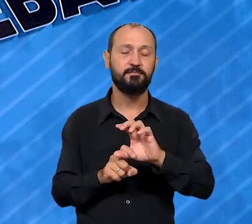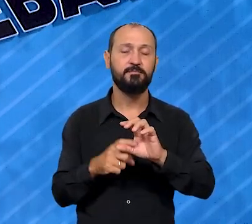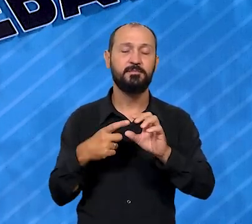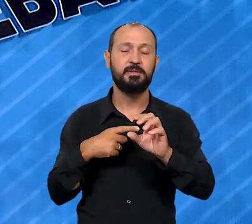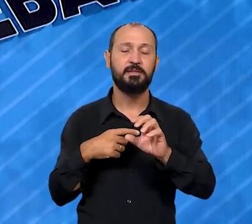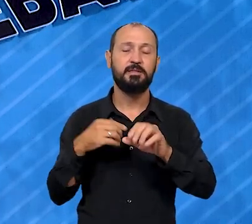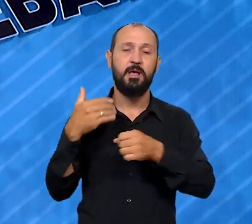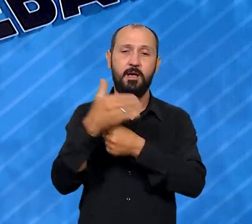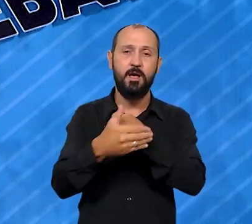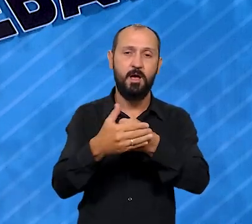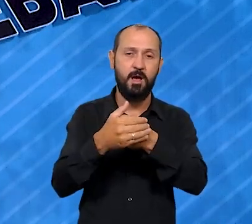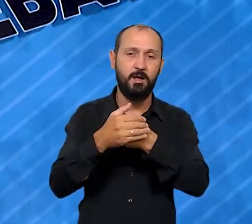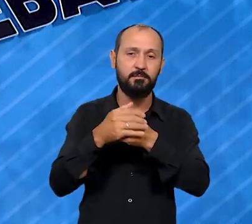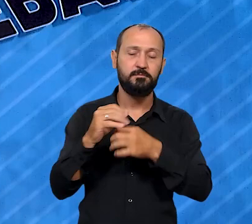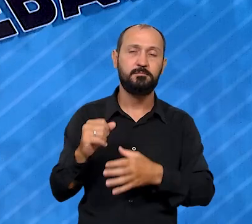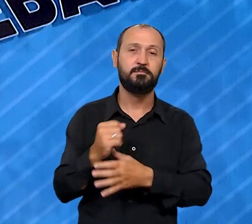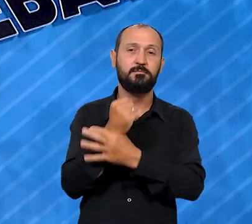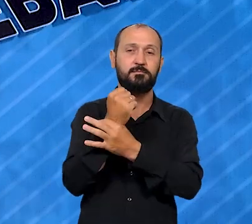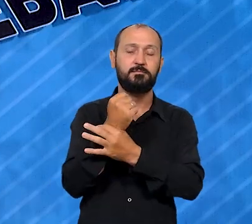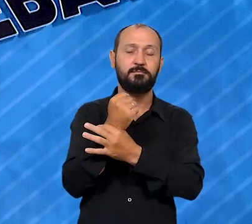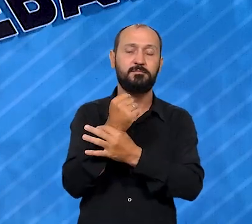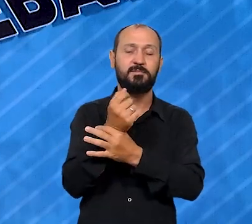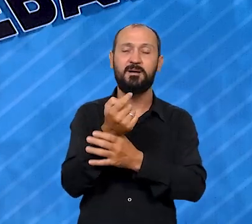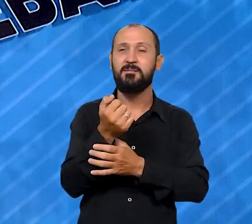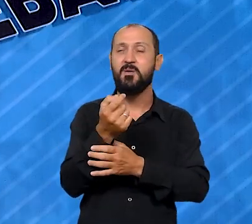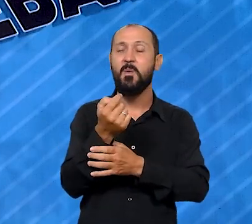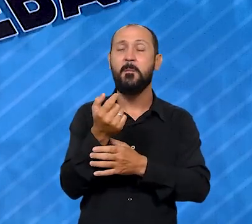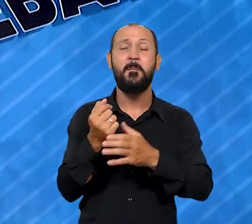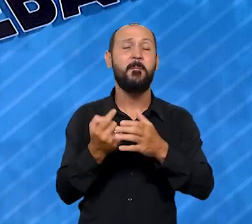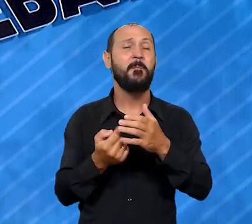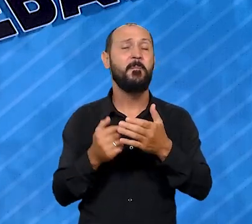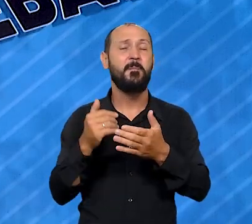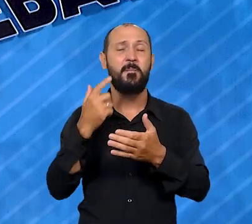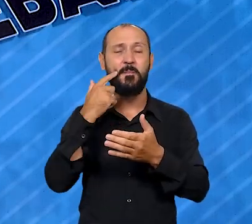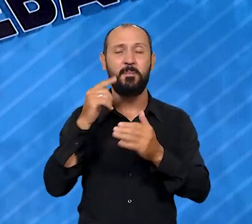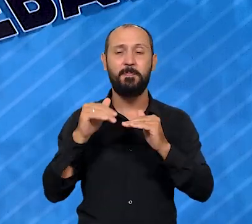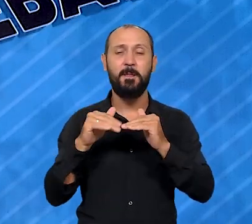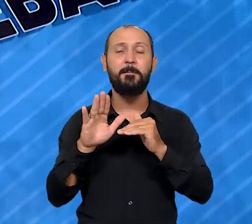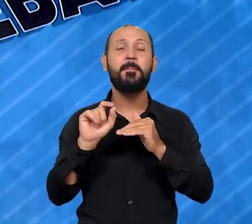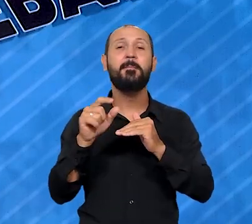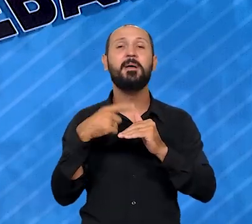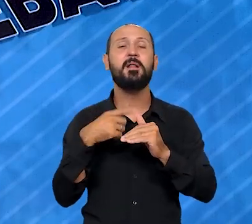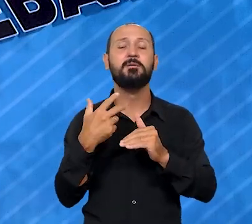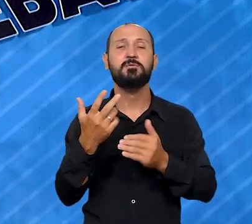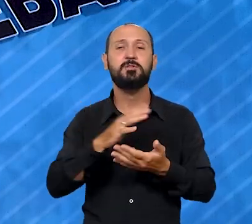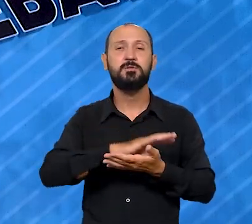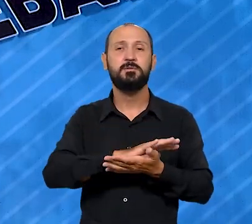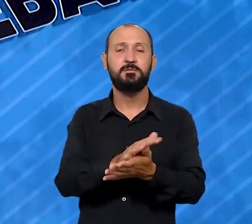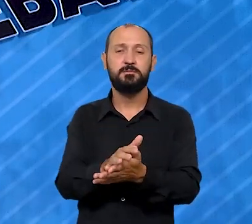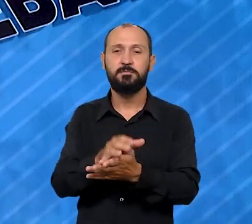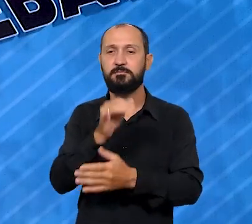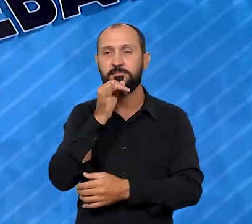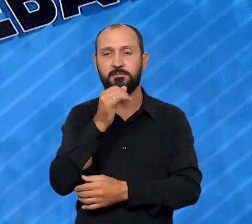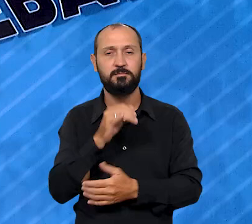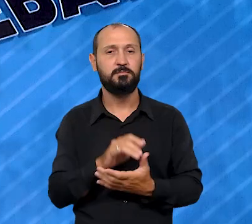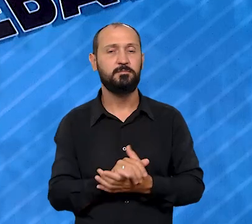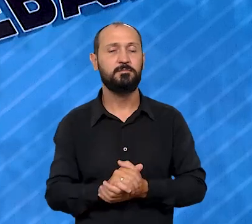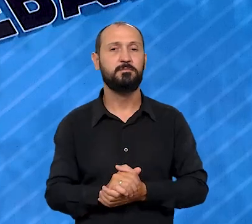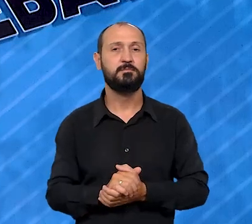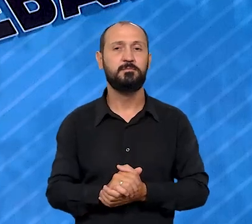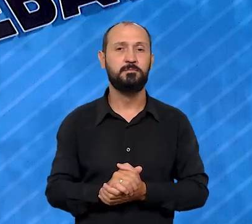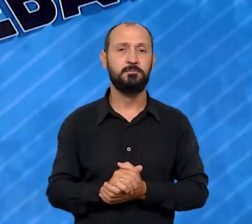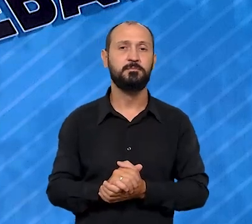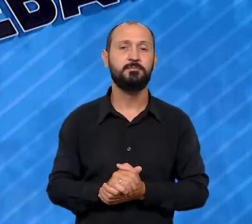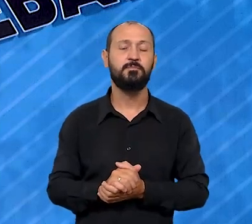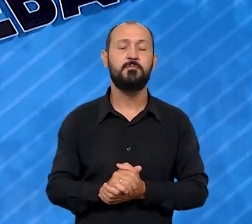ela seja resguardado, seja garantido para ela um mínimo da sua renda, para que ela não seja excluída socialmente, por